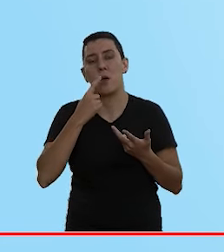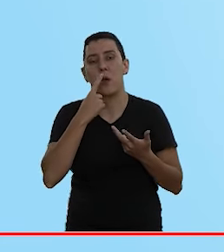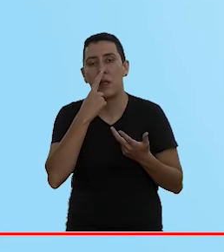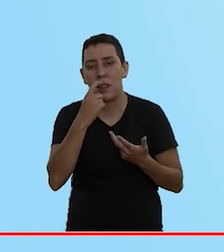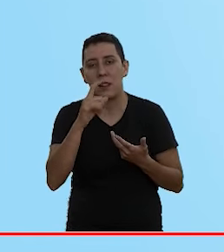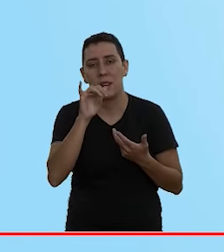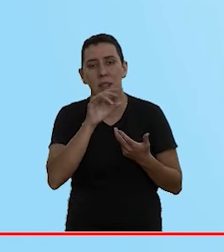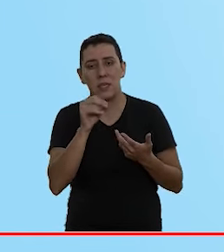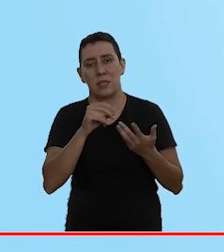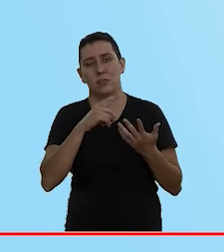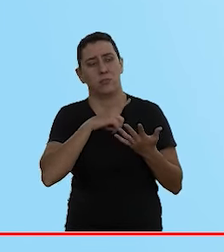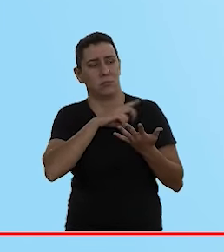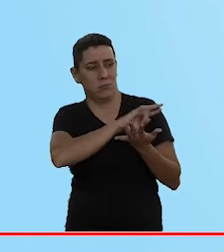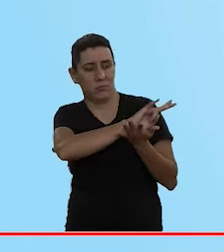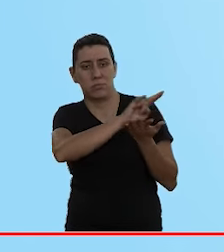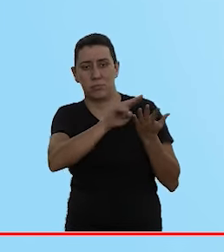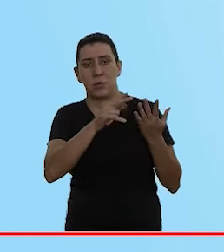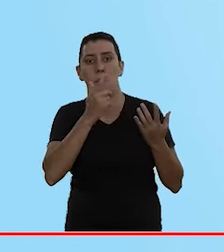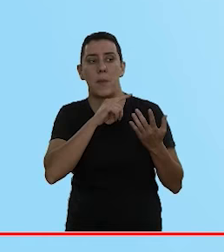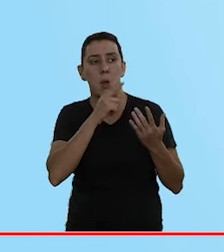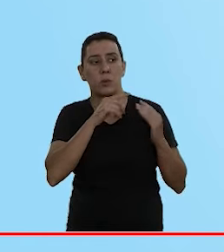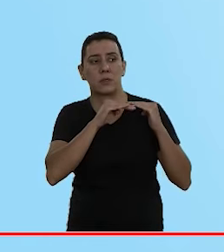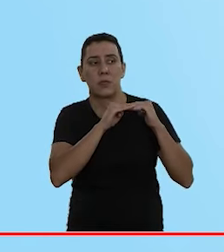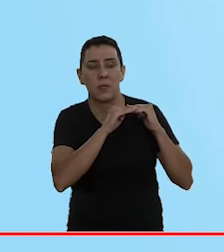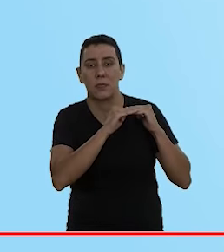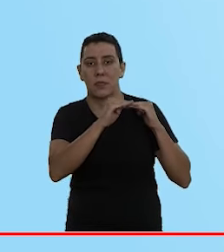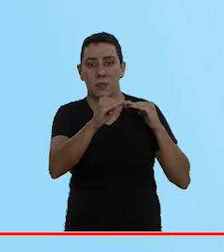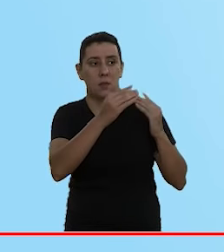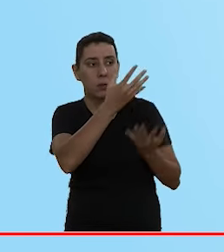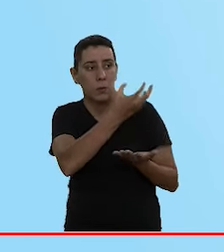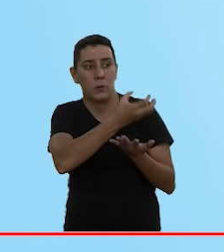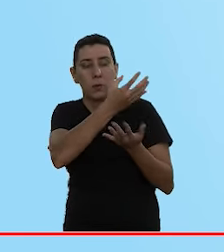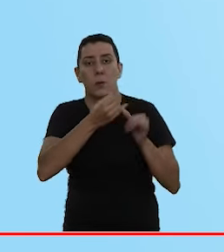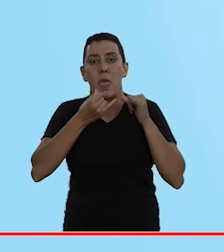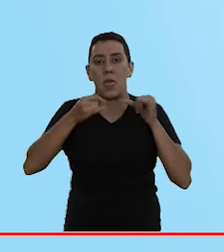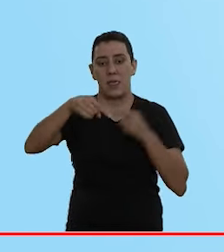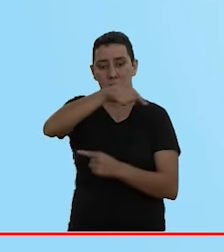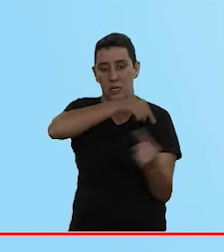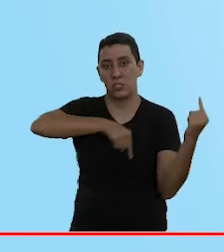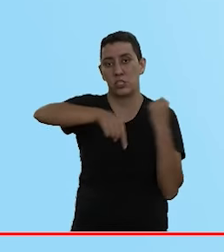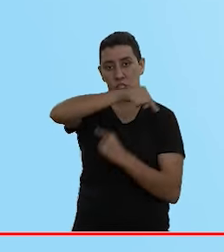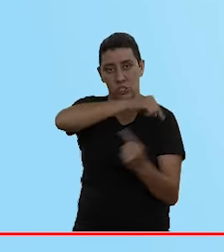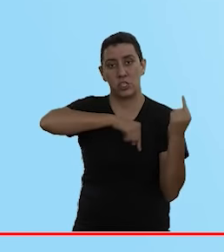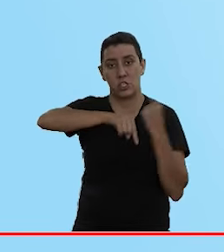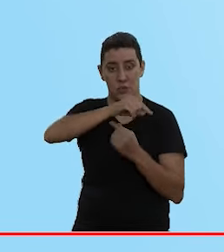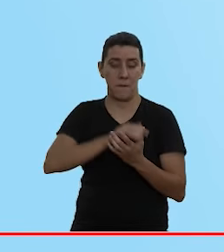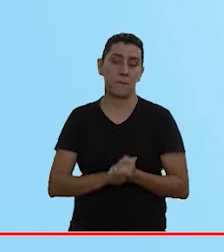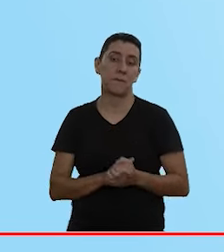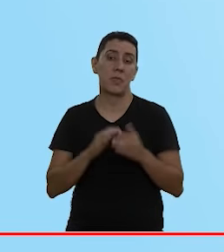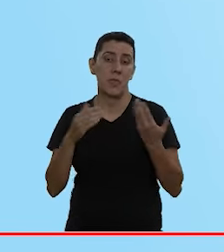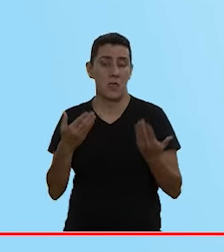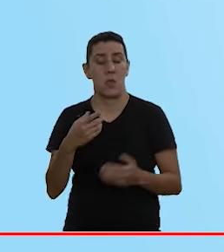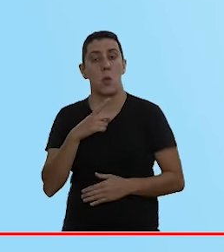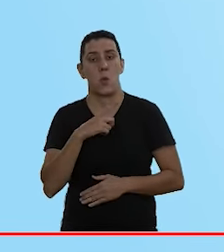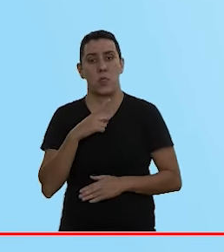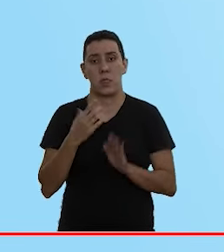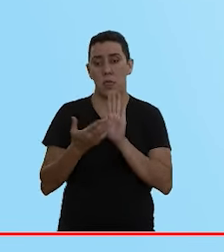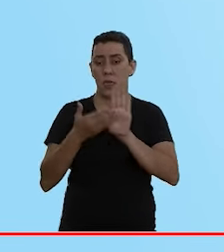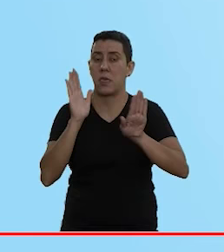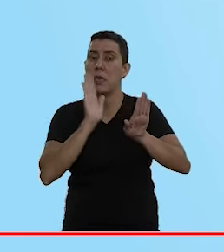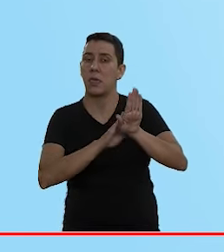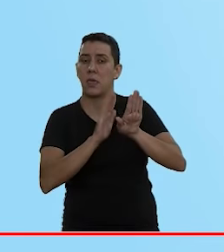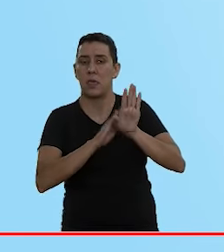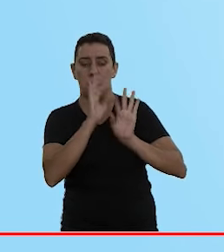mais instáveis, né? Então a gente está falando aqui de algoritmos que permitem com que o inversor não